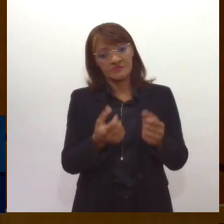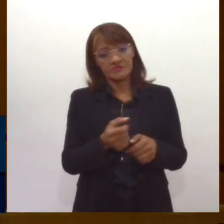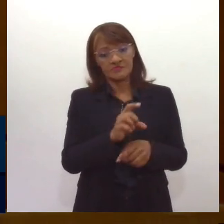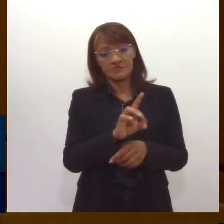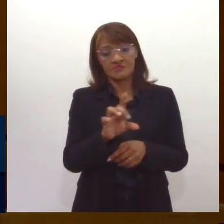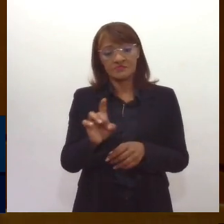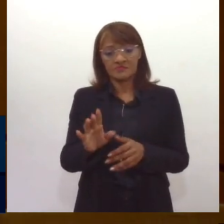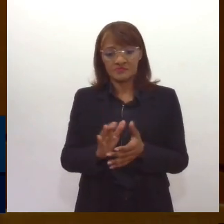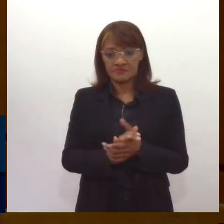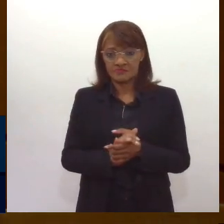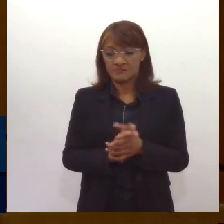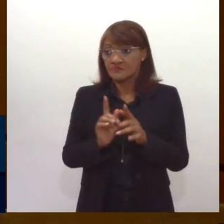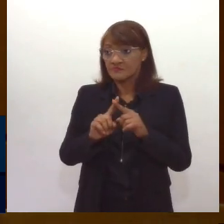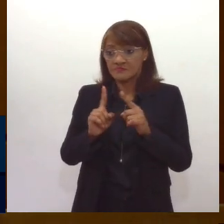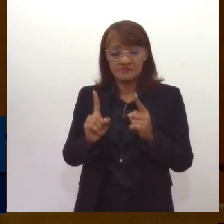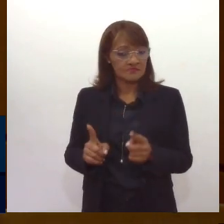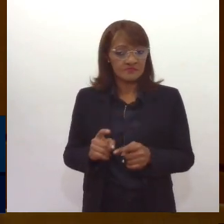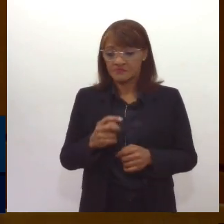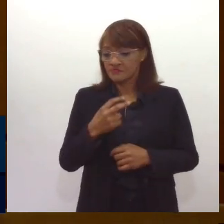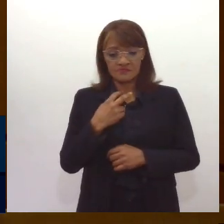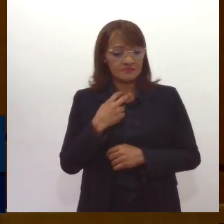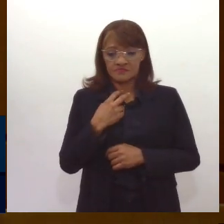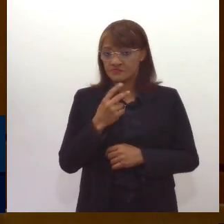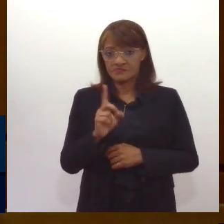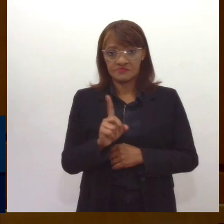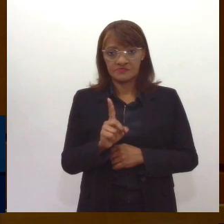com que Aracaju